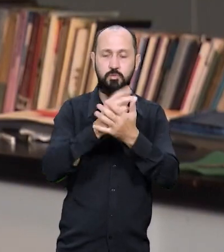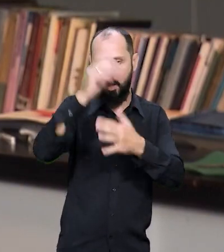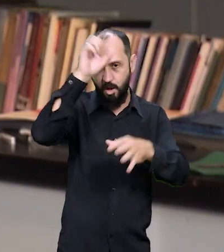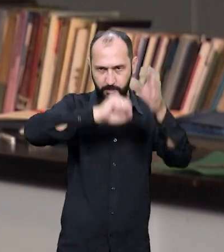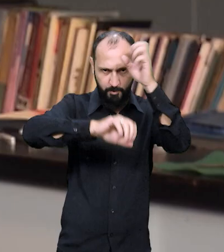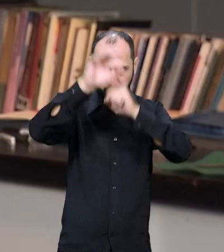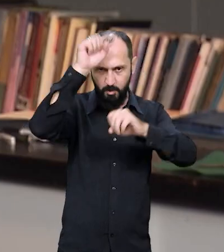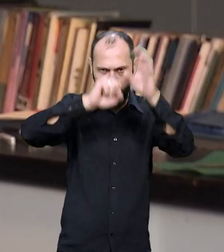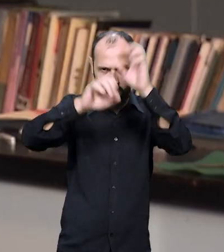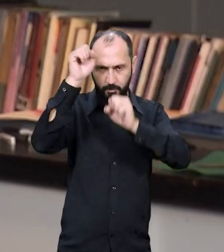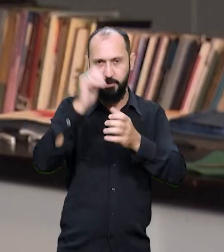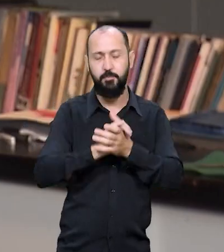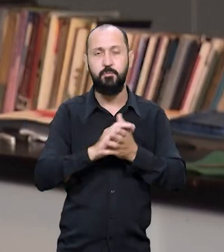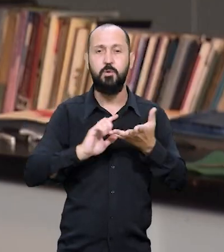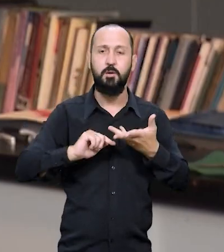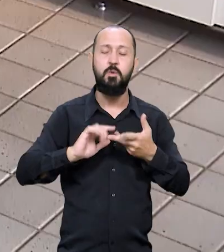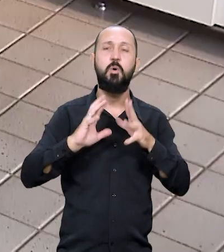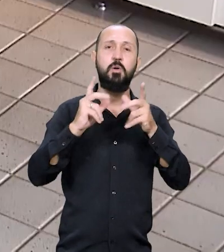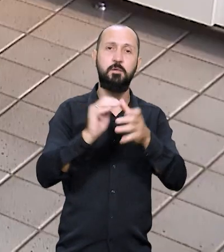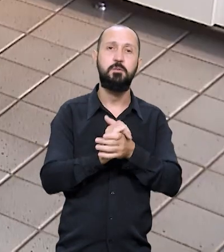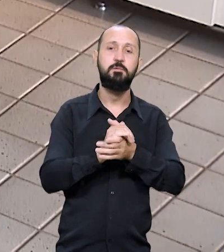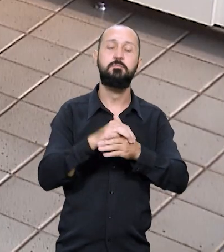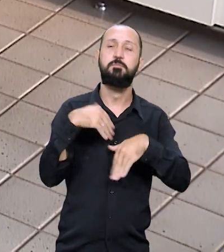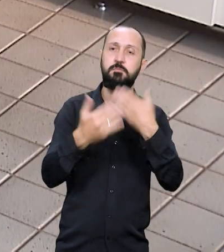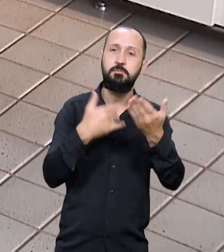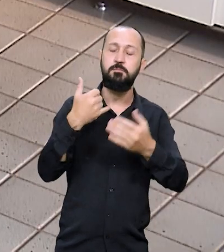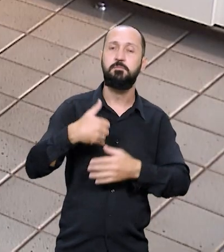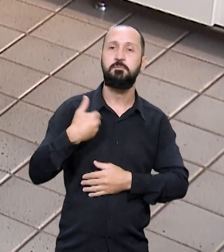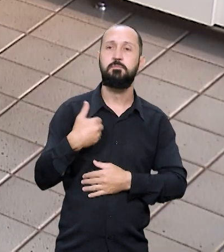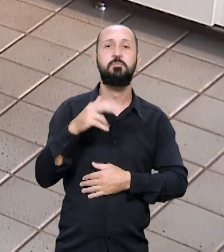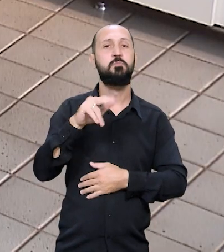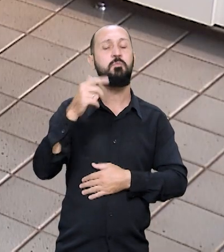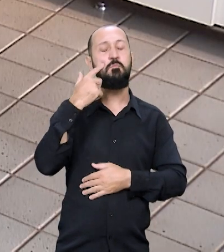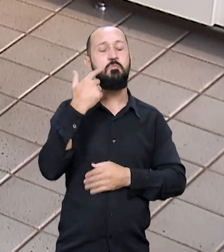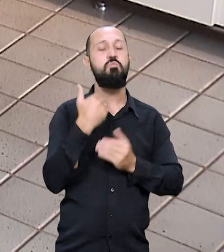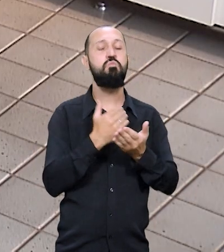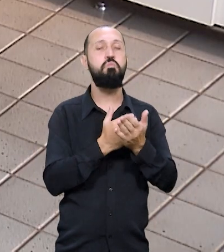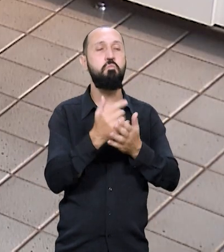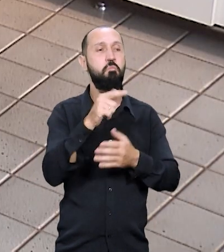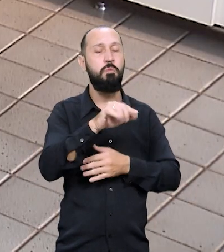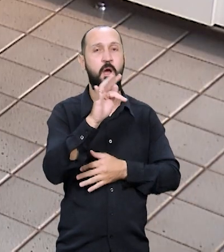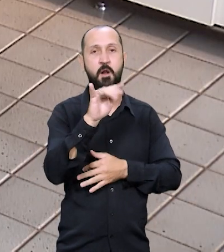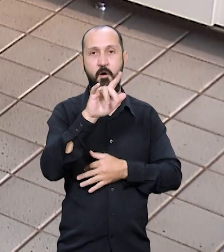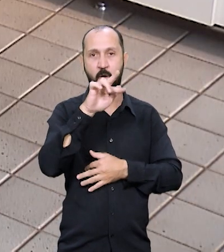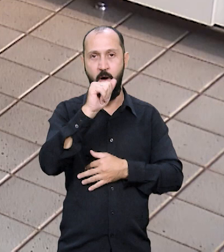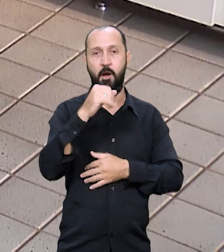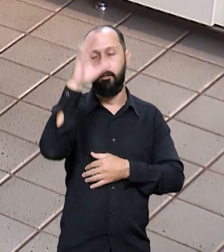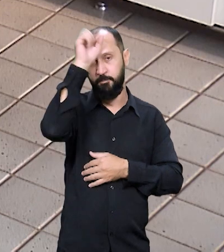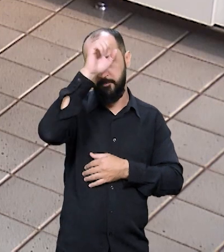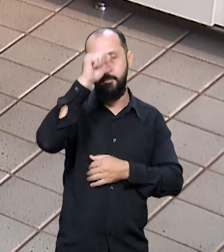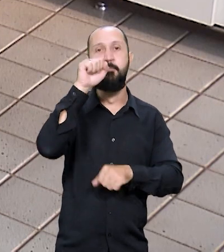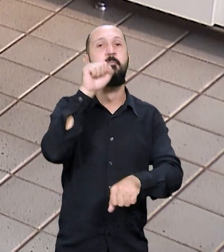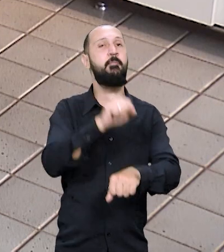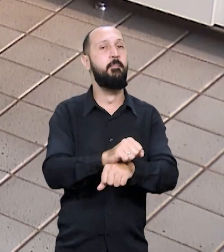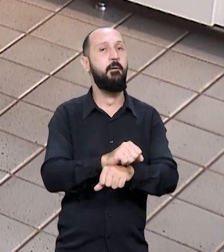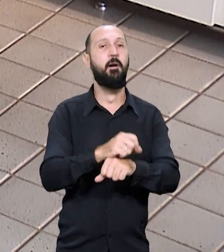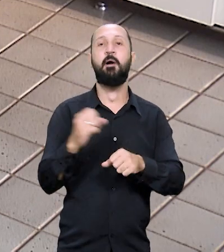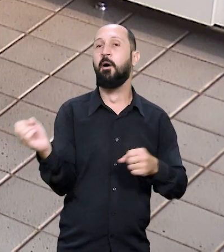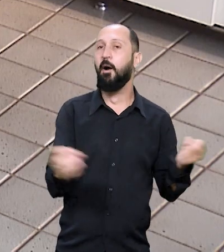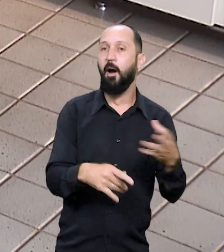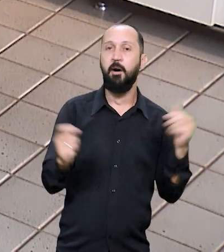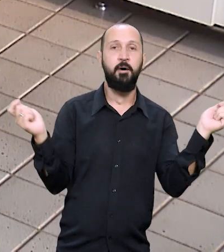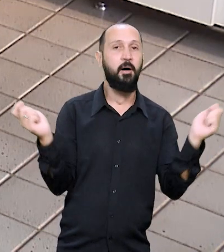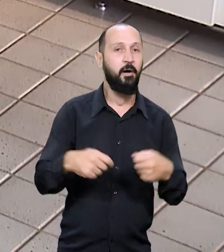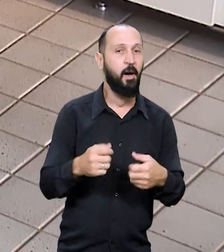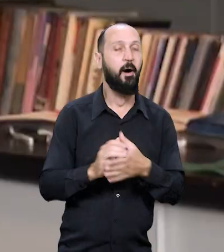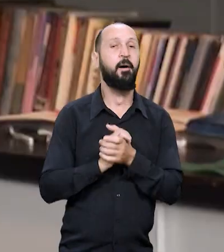aprendendo. Tudo. O avanço da idade nunca foi pretexto para Flávia deixar de aprender e adquirir